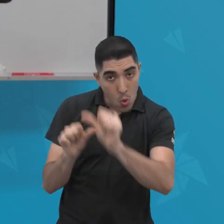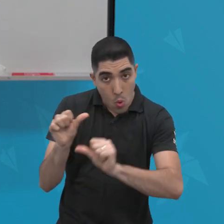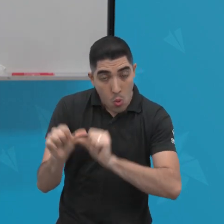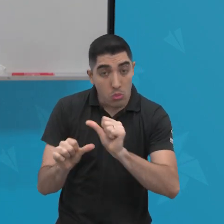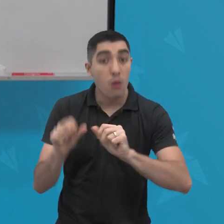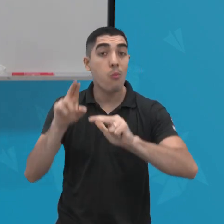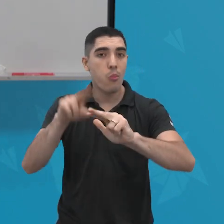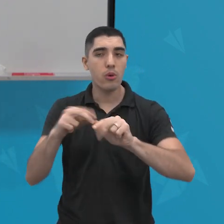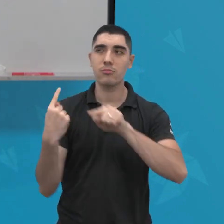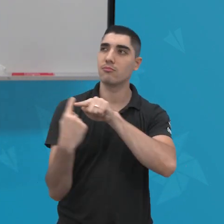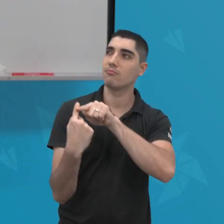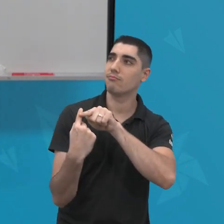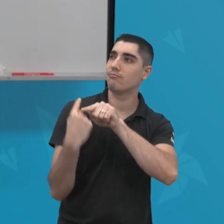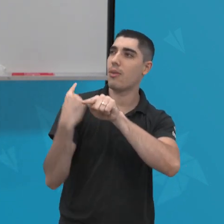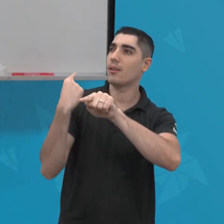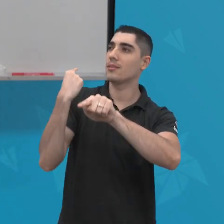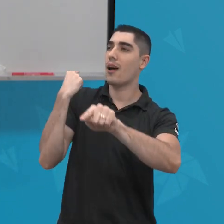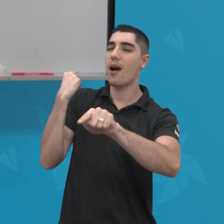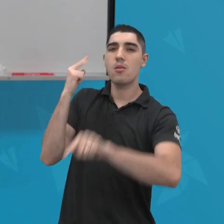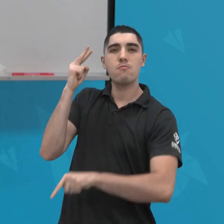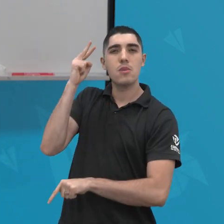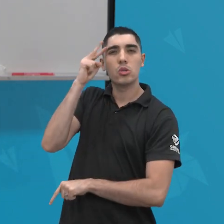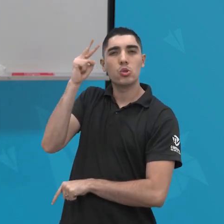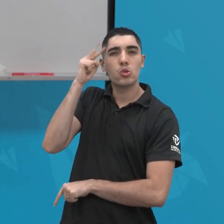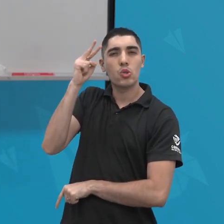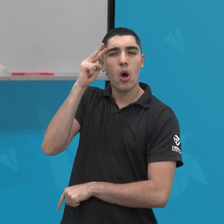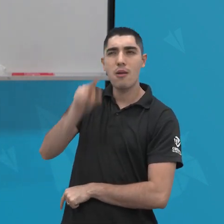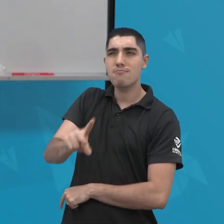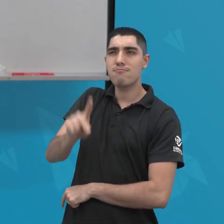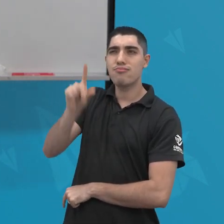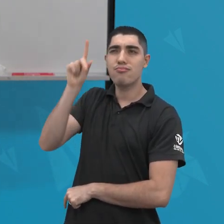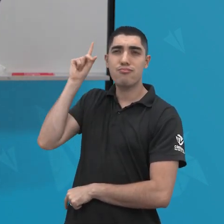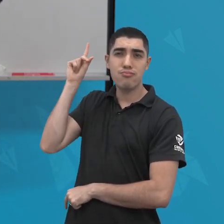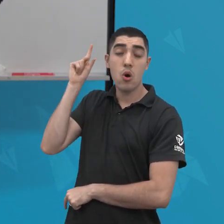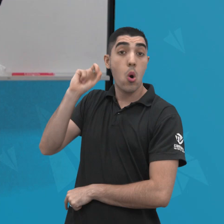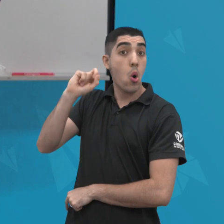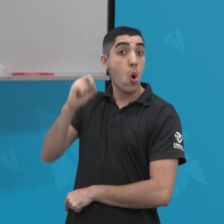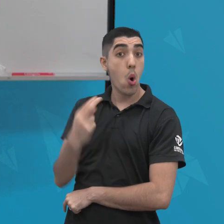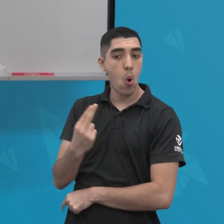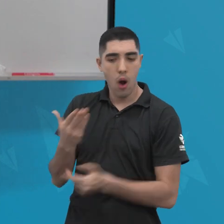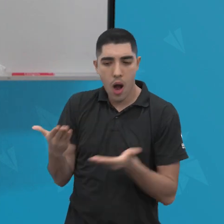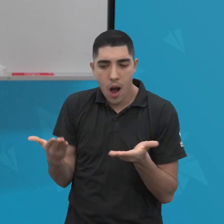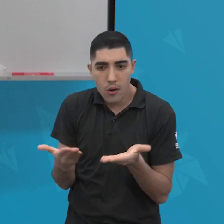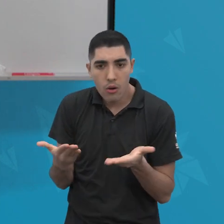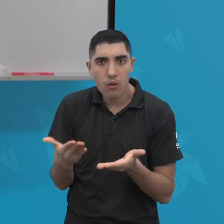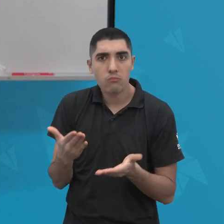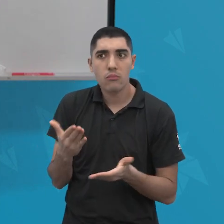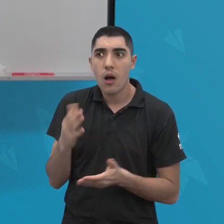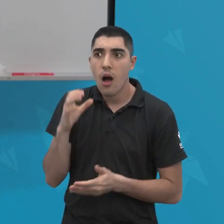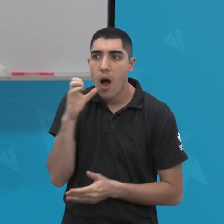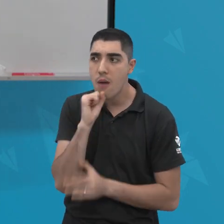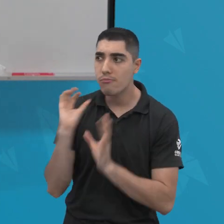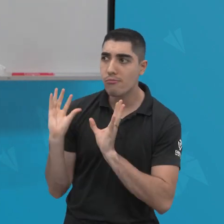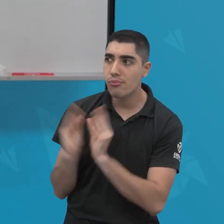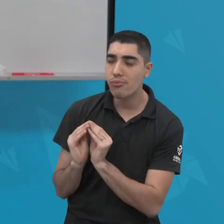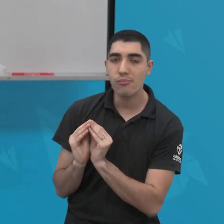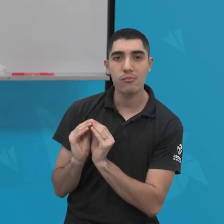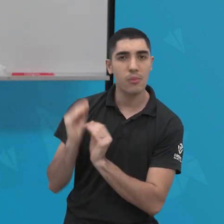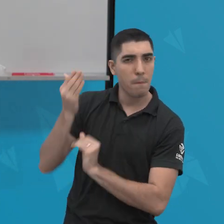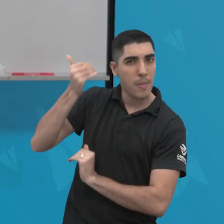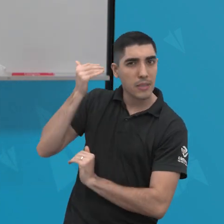são desdobramentos históricos de médio e longo prazos que em